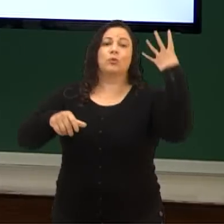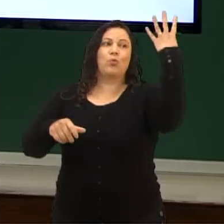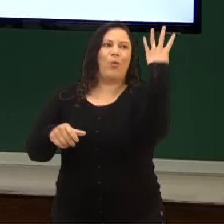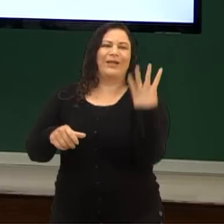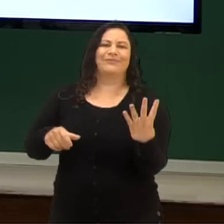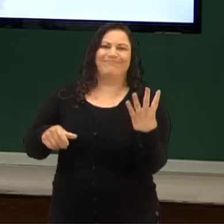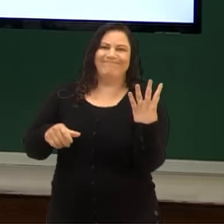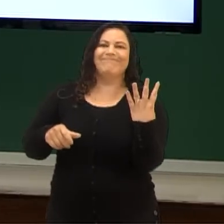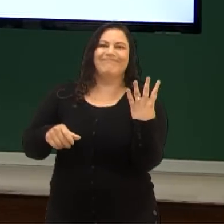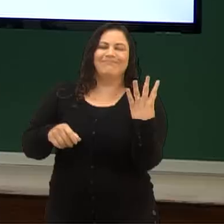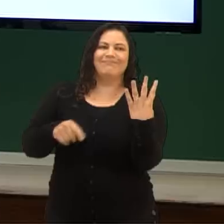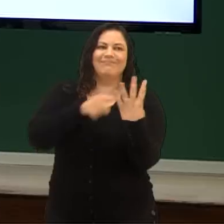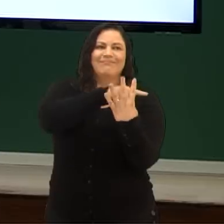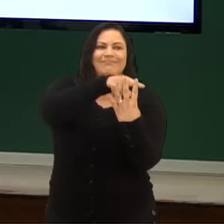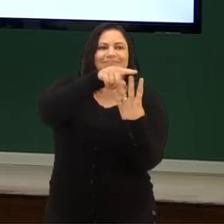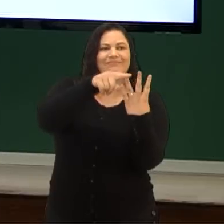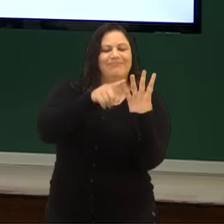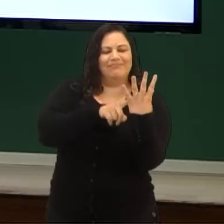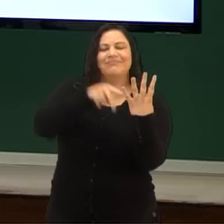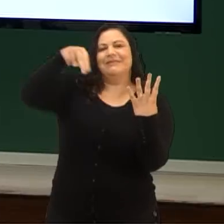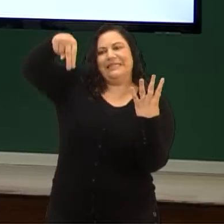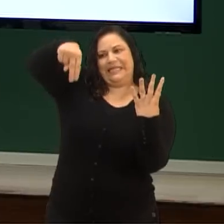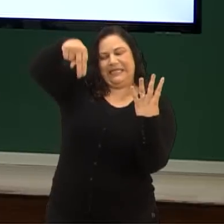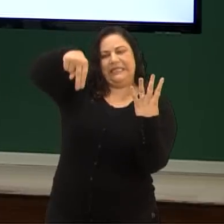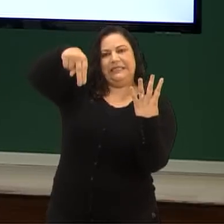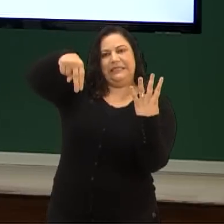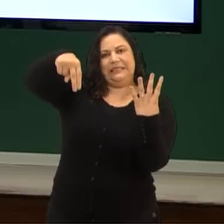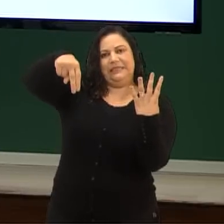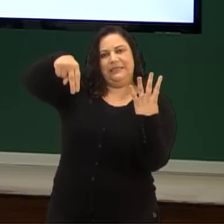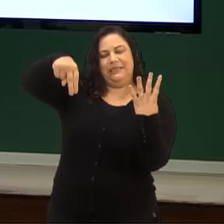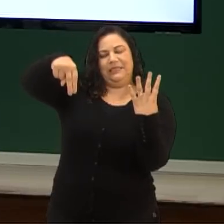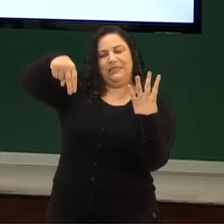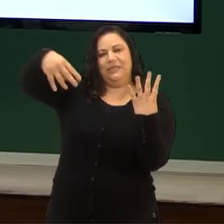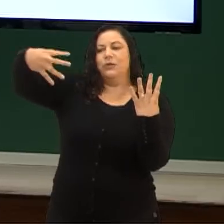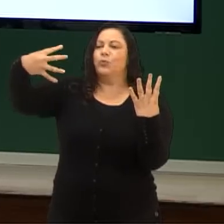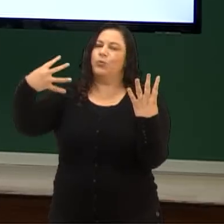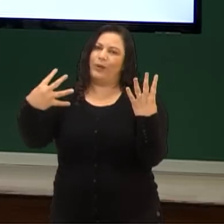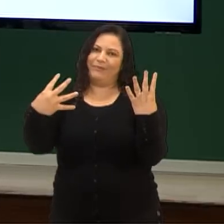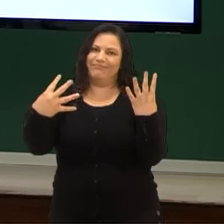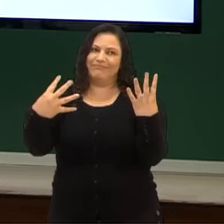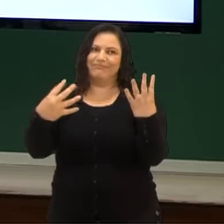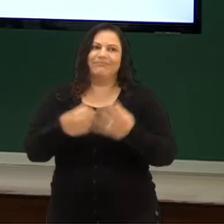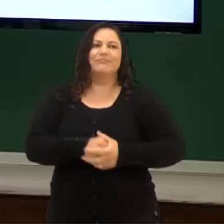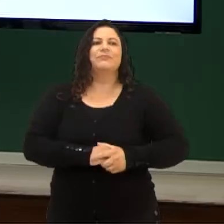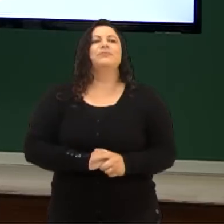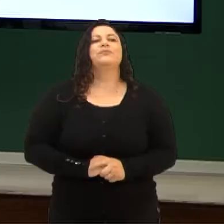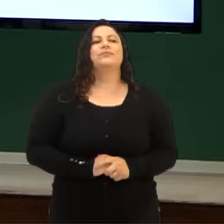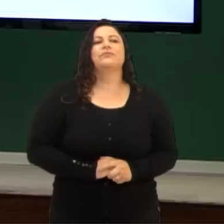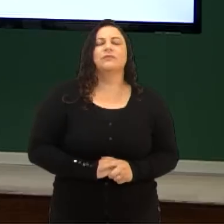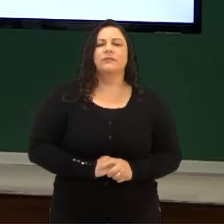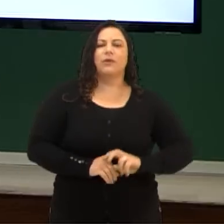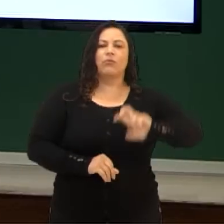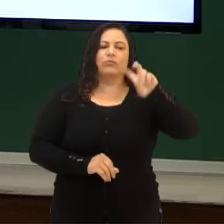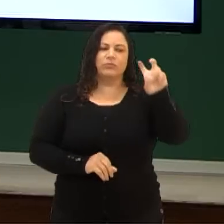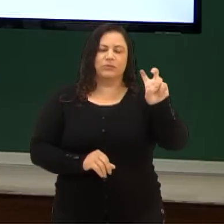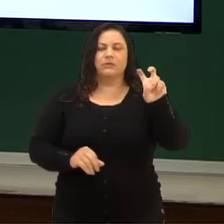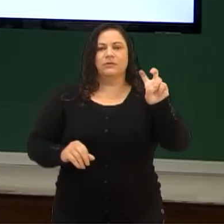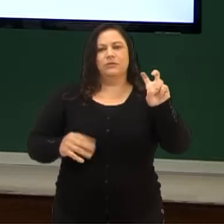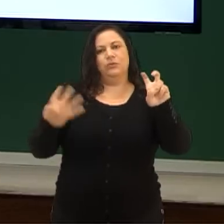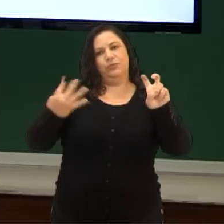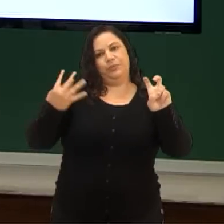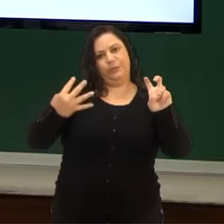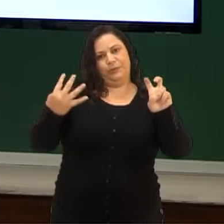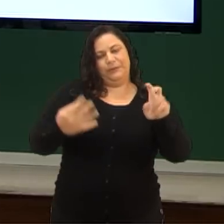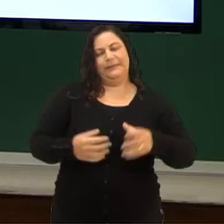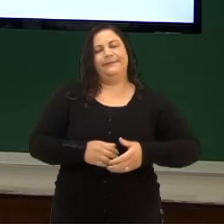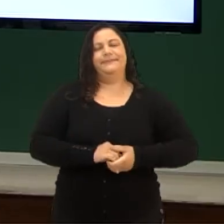de navio seria igual a 4. Então, essa matriz, a tabela, seria dessa forma, 5 por 4. Ah,